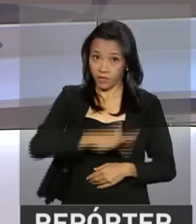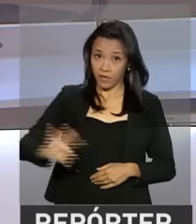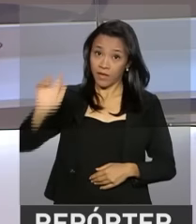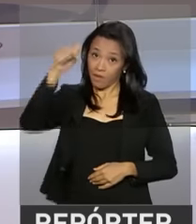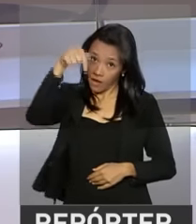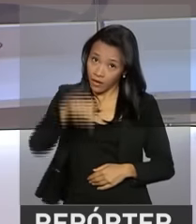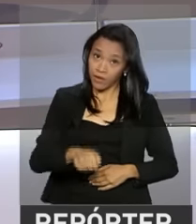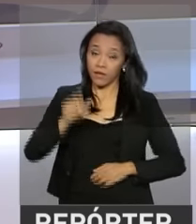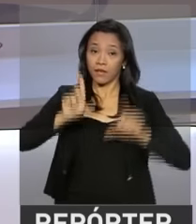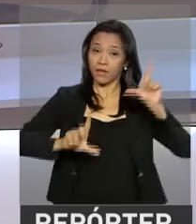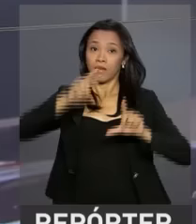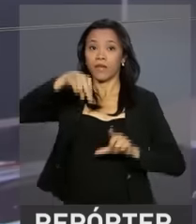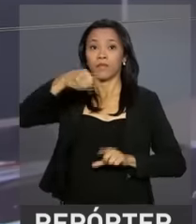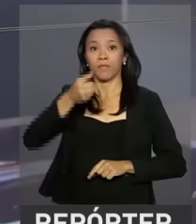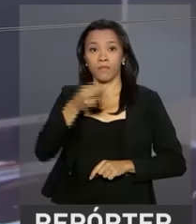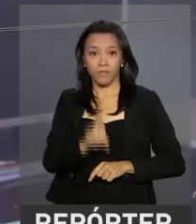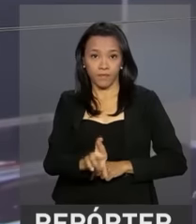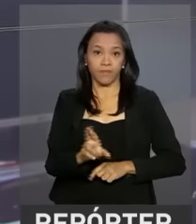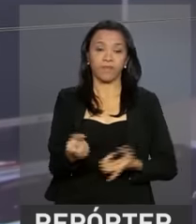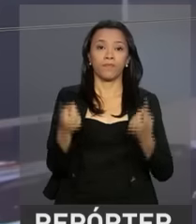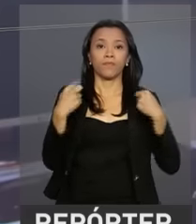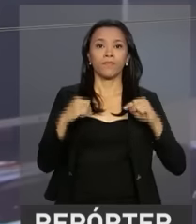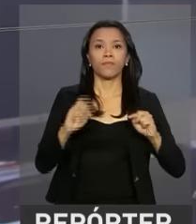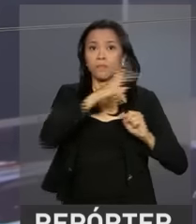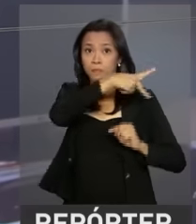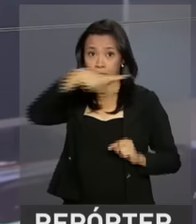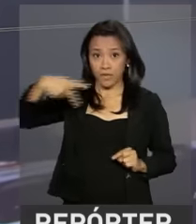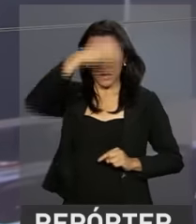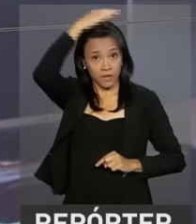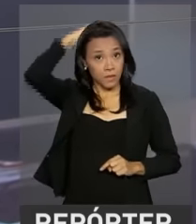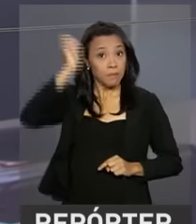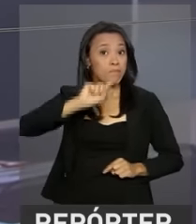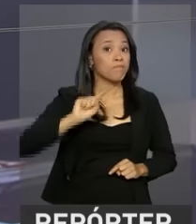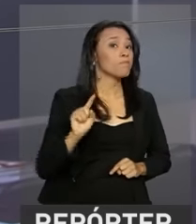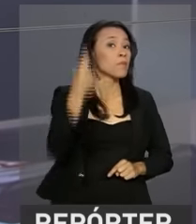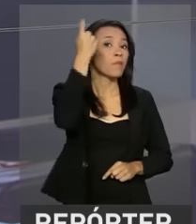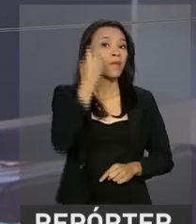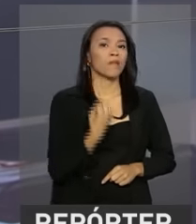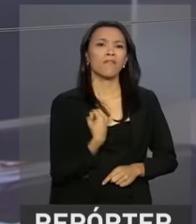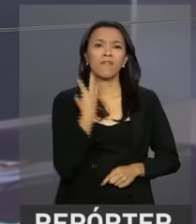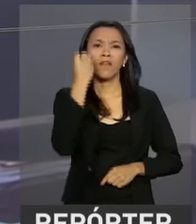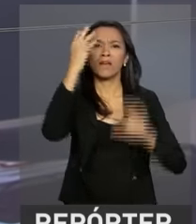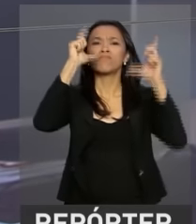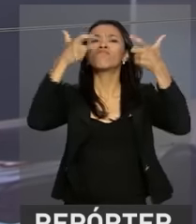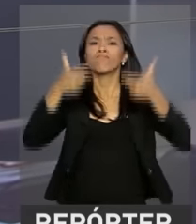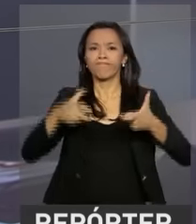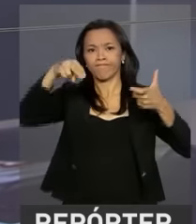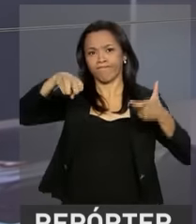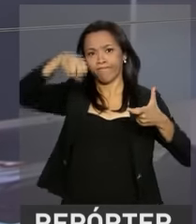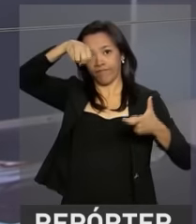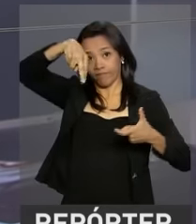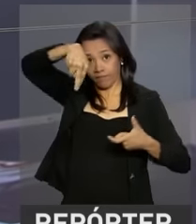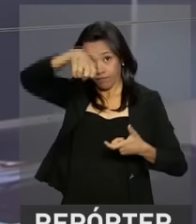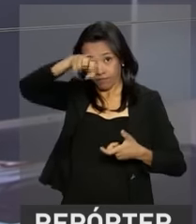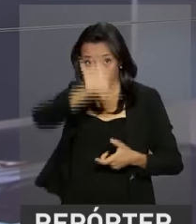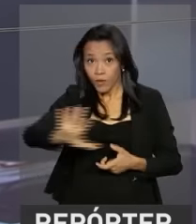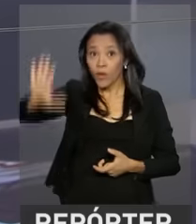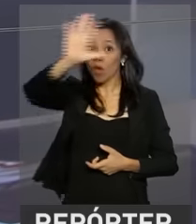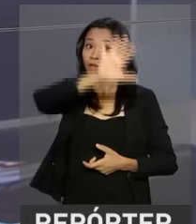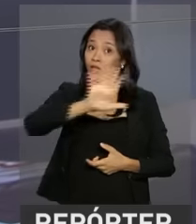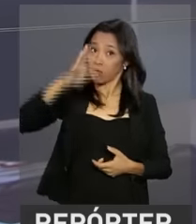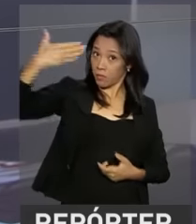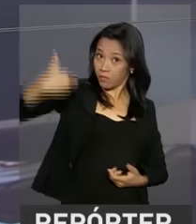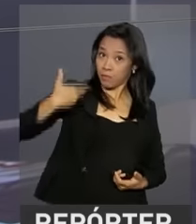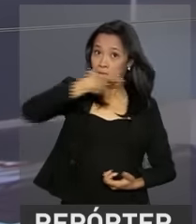aqui no Repórter NBR Michel Temer faz hoje a primeira viagem ao nordeste como presidente do país Ele vai visitar